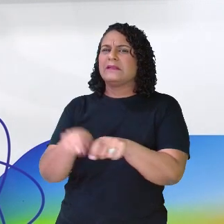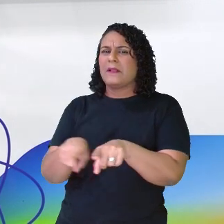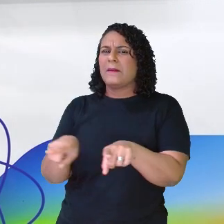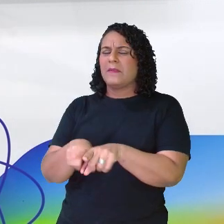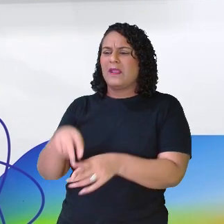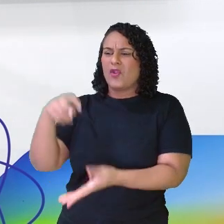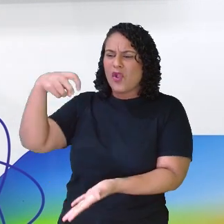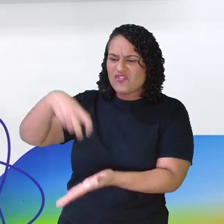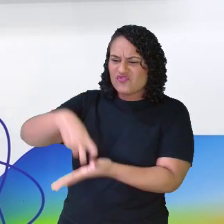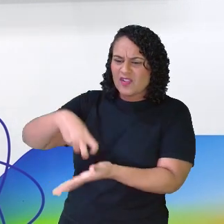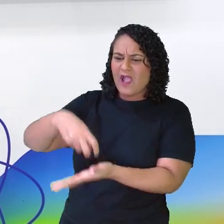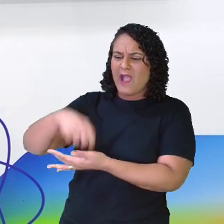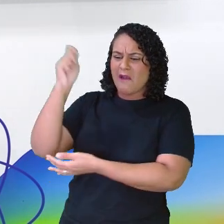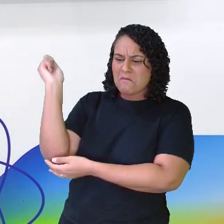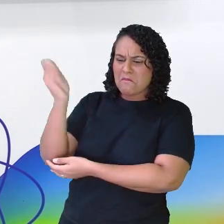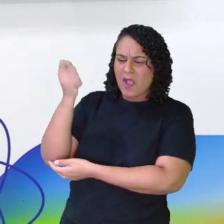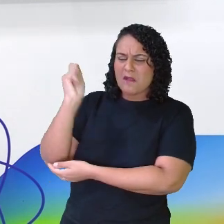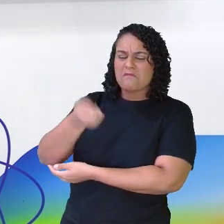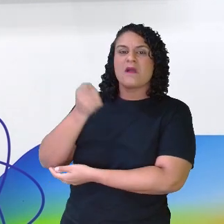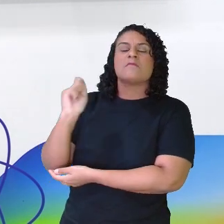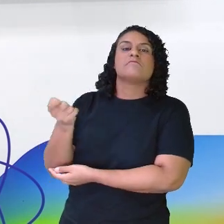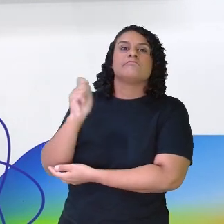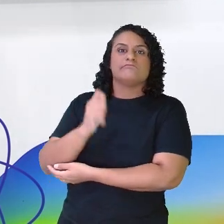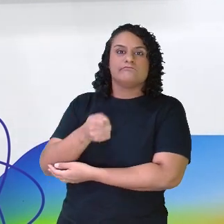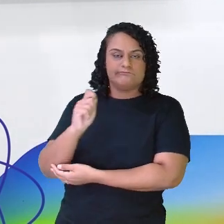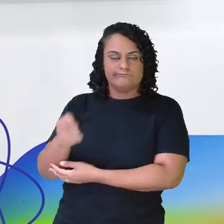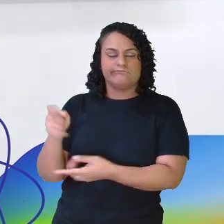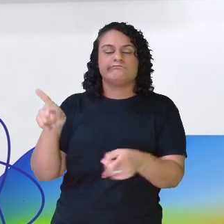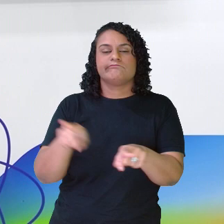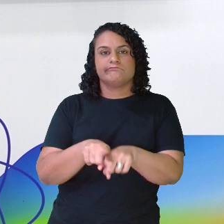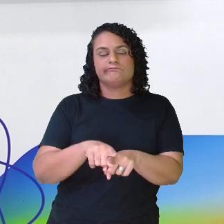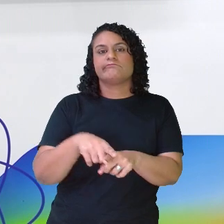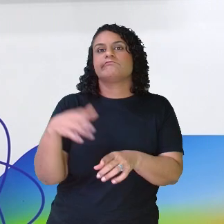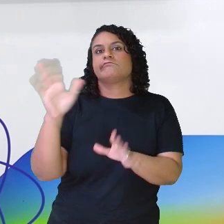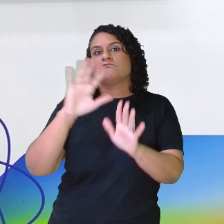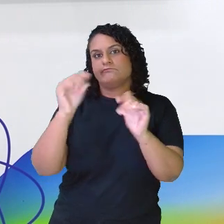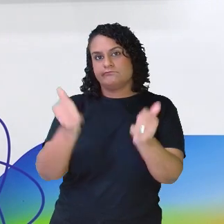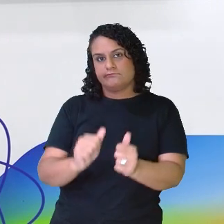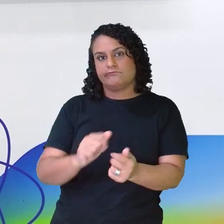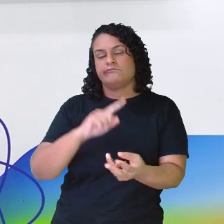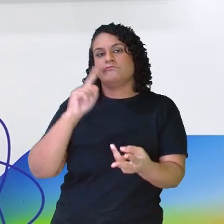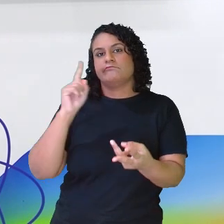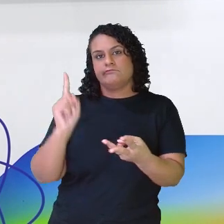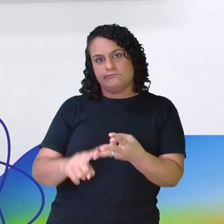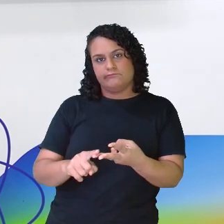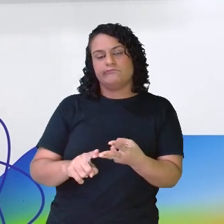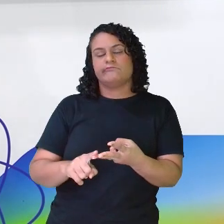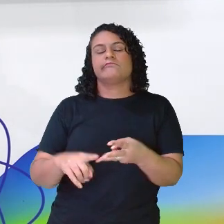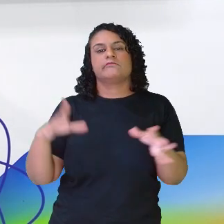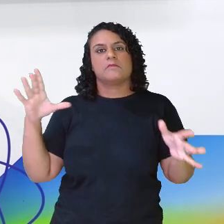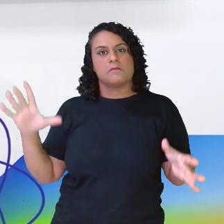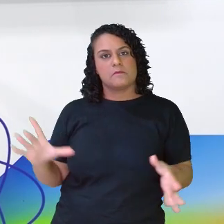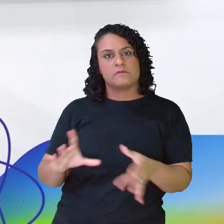nós tínhamos as pequenas terras também que não tinham engenho, artesãos, agregados, funcionários públicos, são uma parcela da sociedade